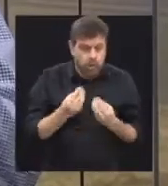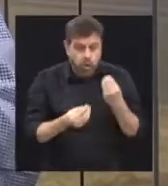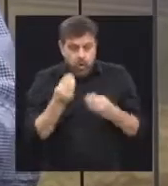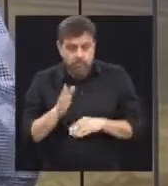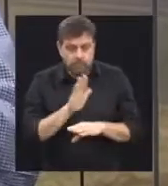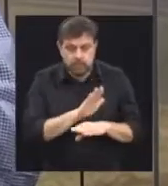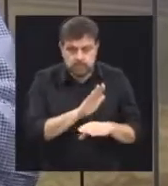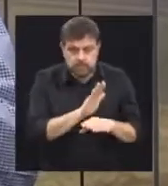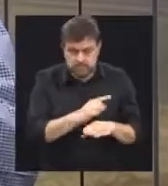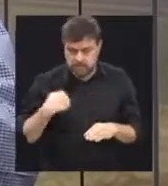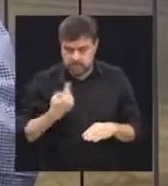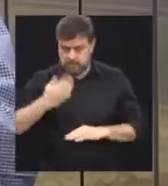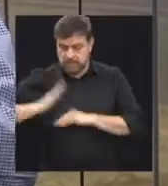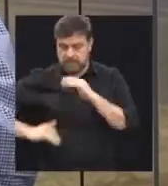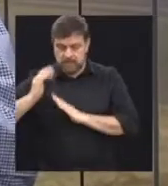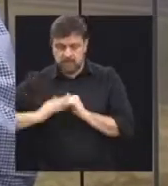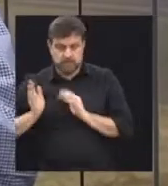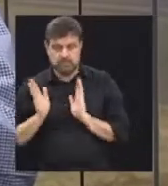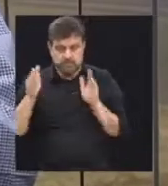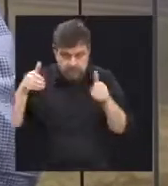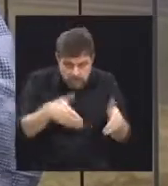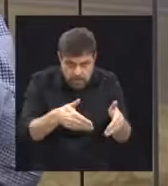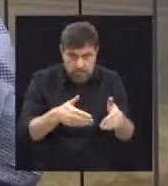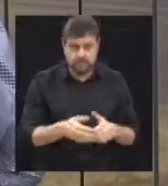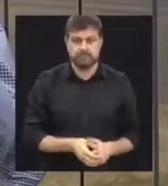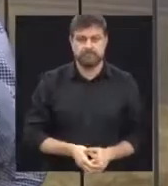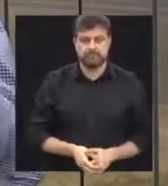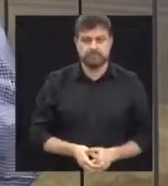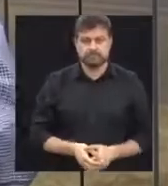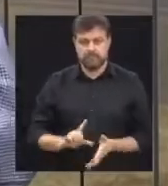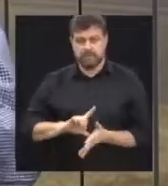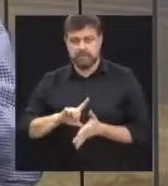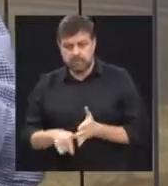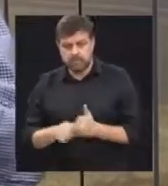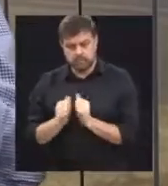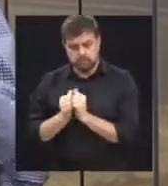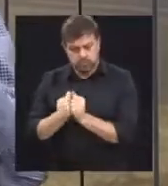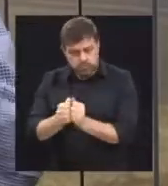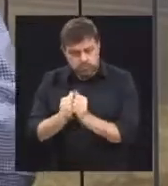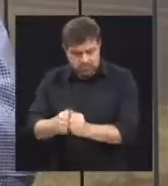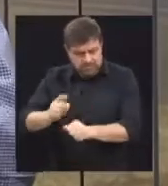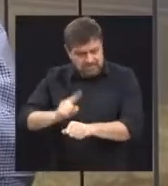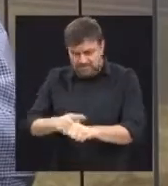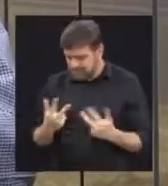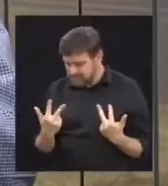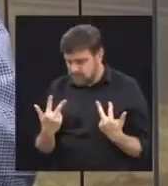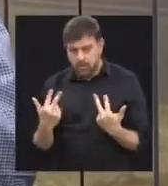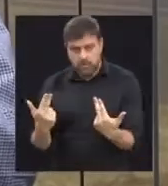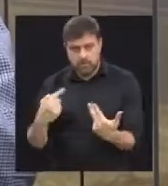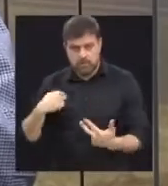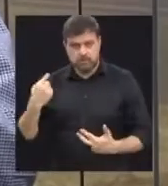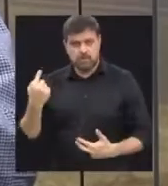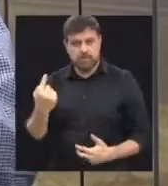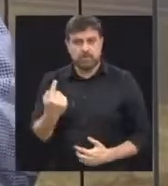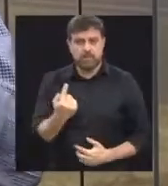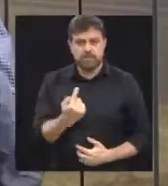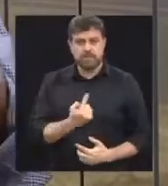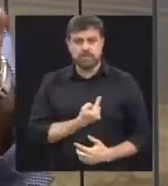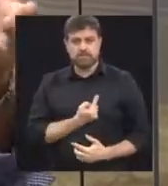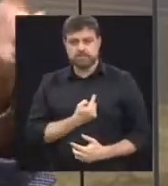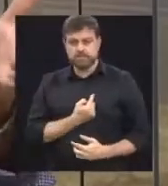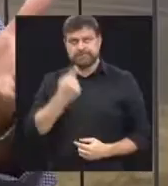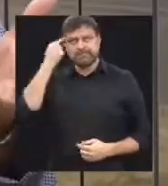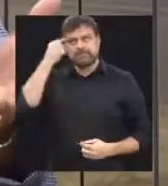começamos a direcionar as nossas atividades. E daí, em paralelo, quase que ao mesmo tempo mesmo, nós começamos